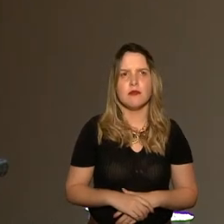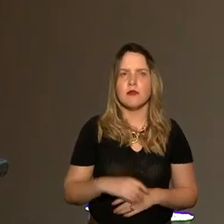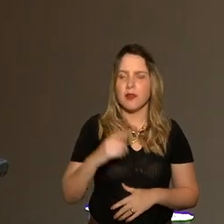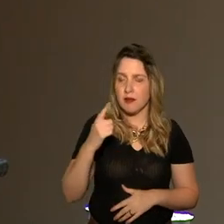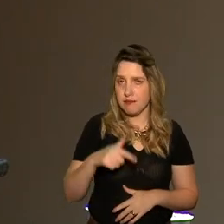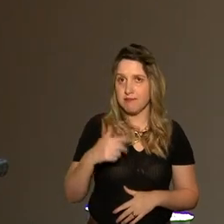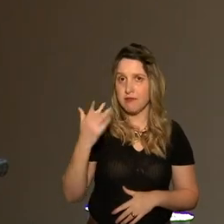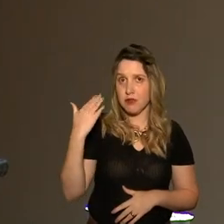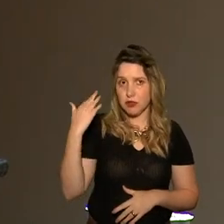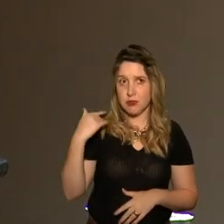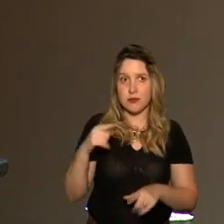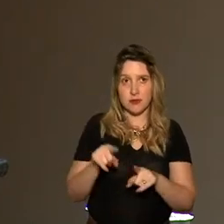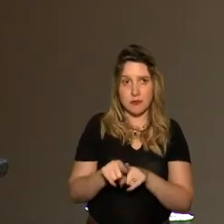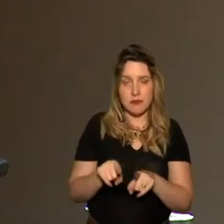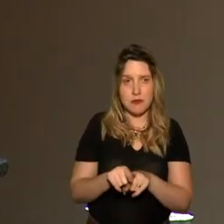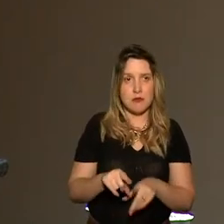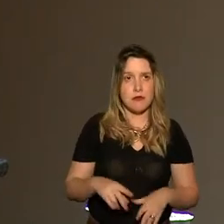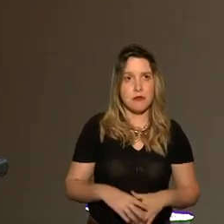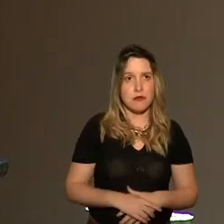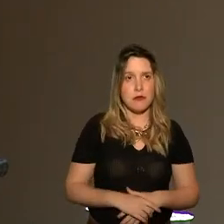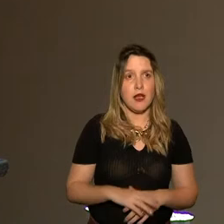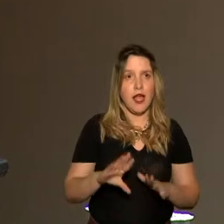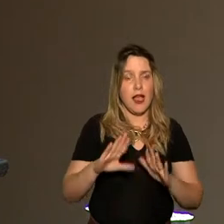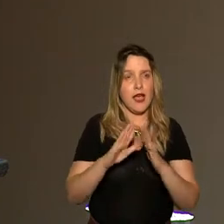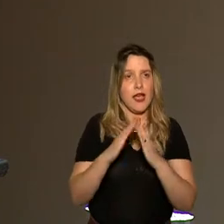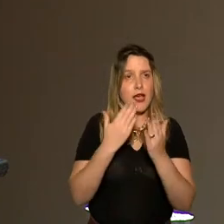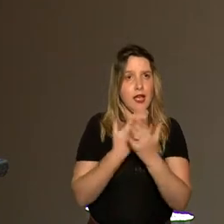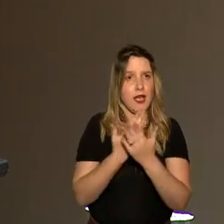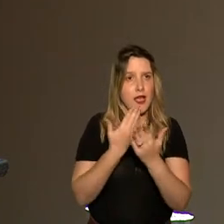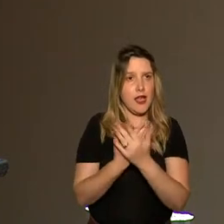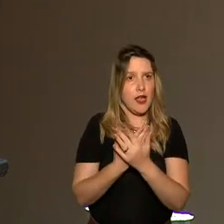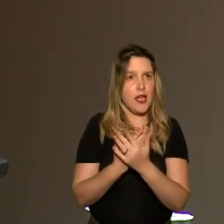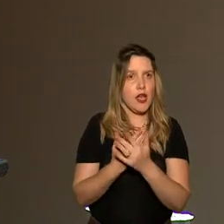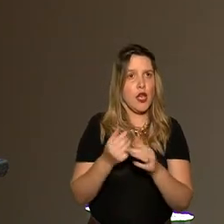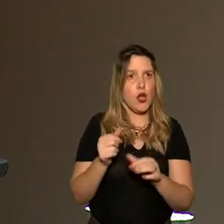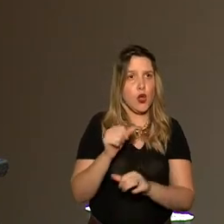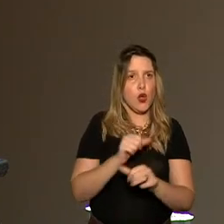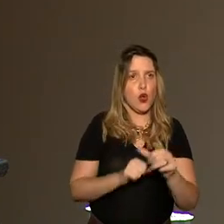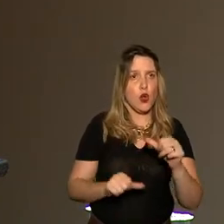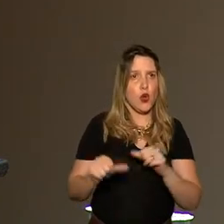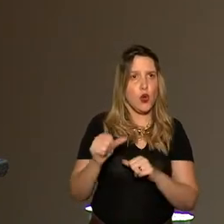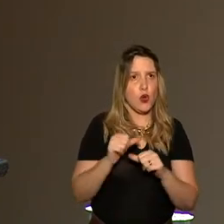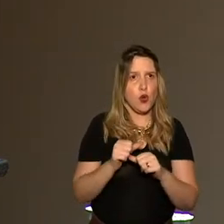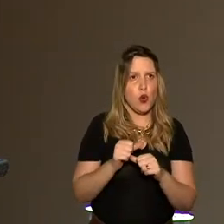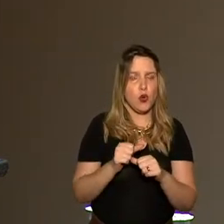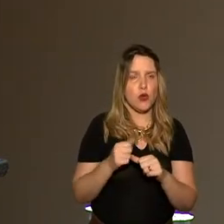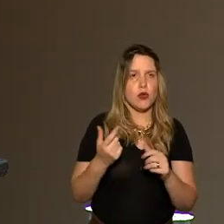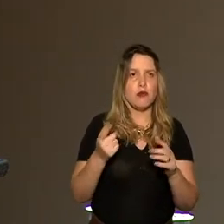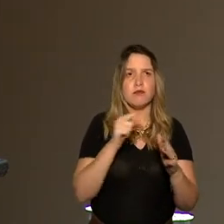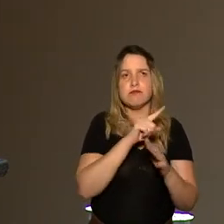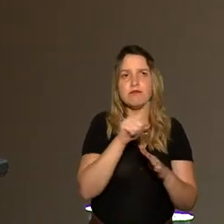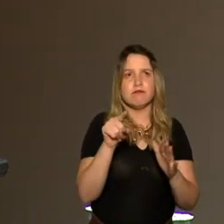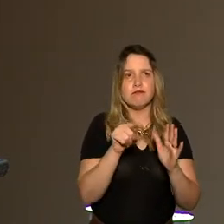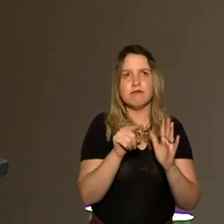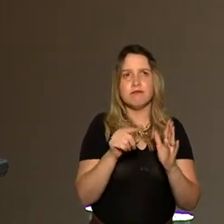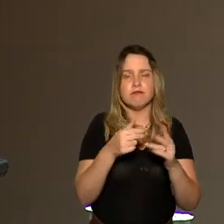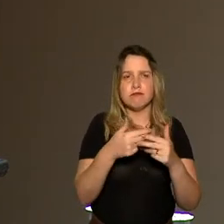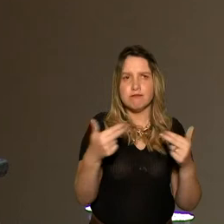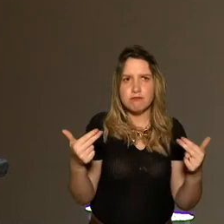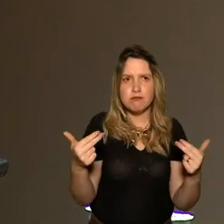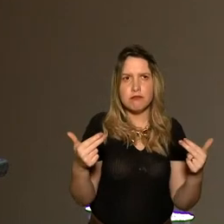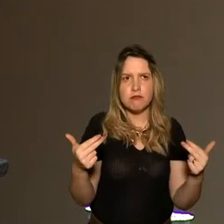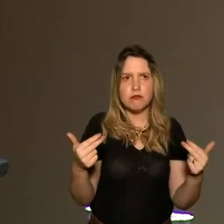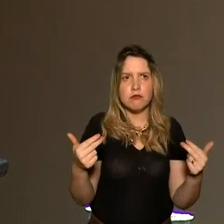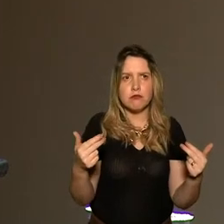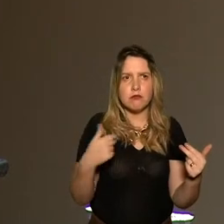mais instigante também a escola e aí eu volto nela para depois abrir perguntas para vocês estamos aqui